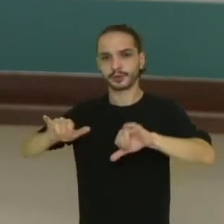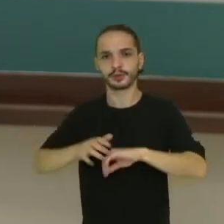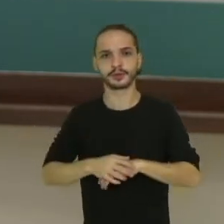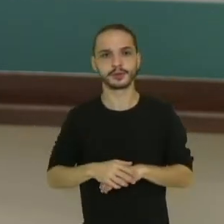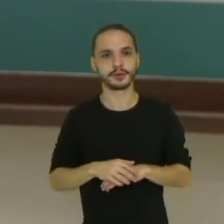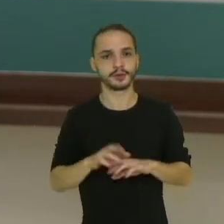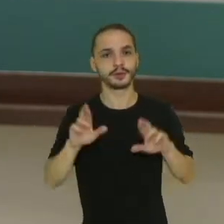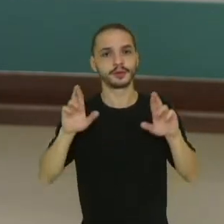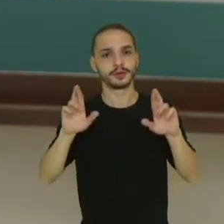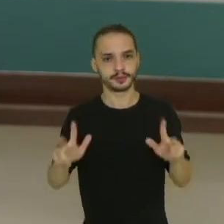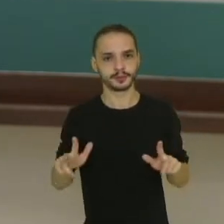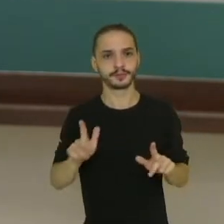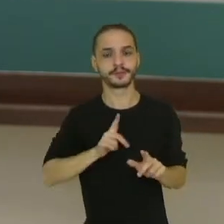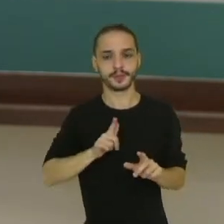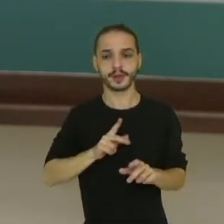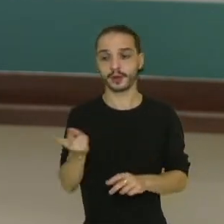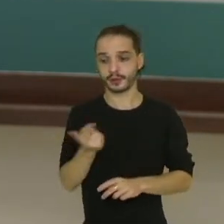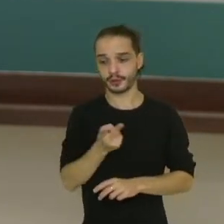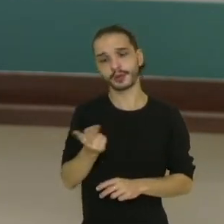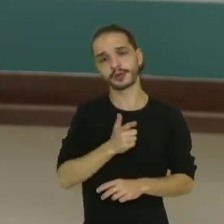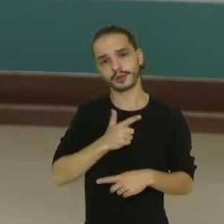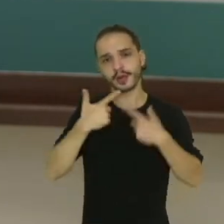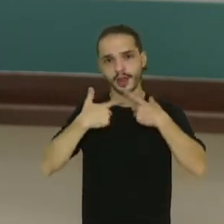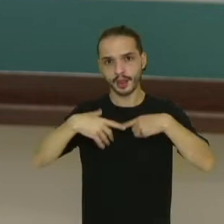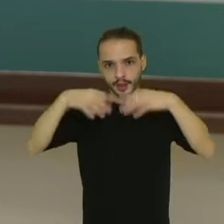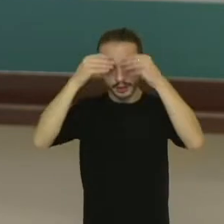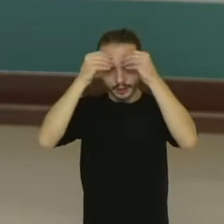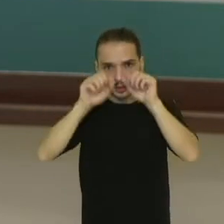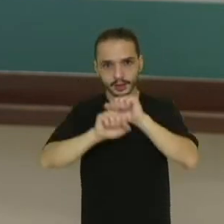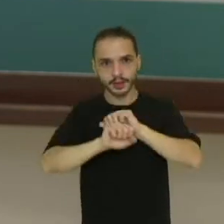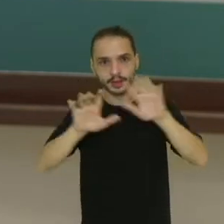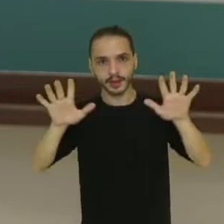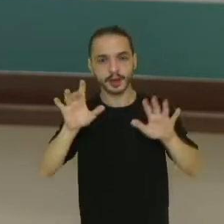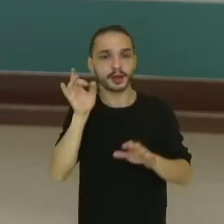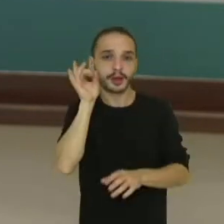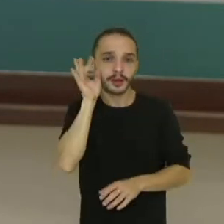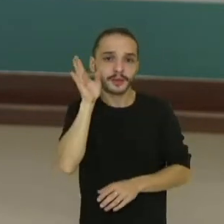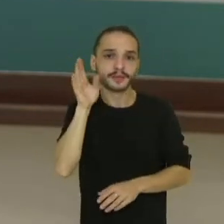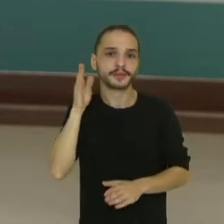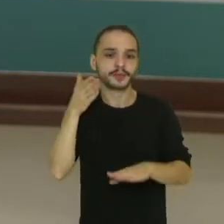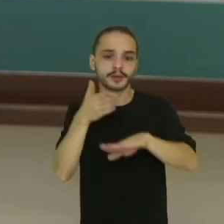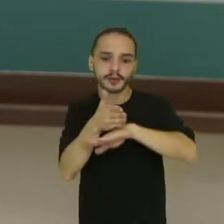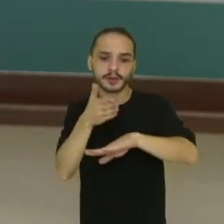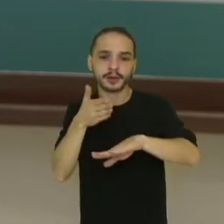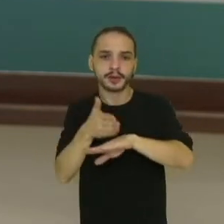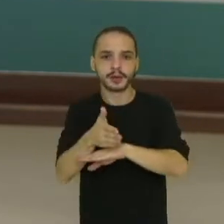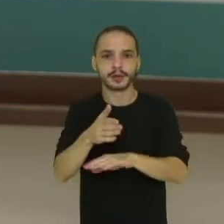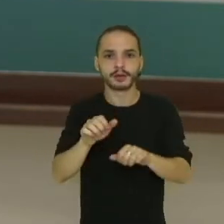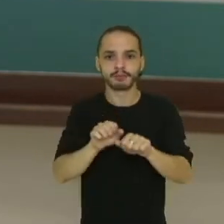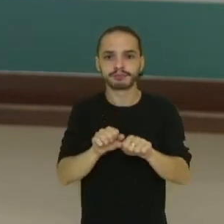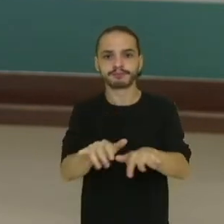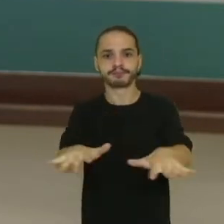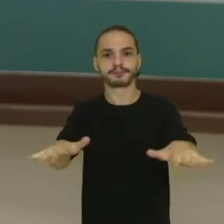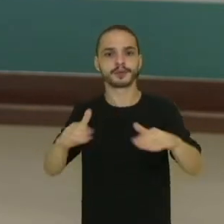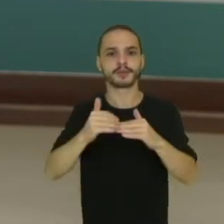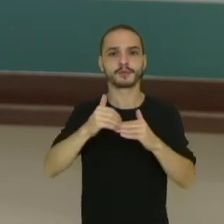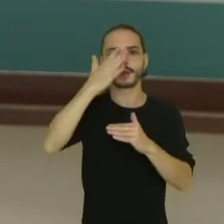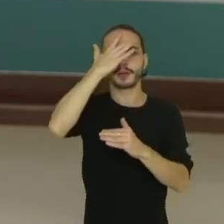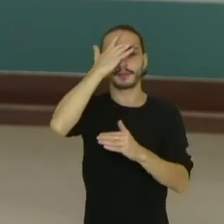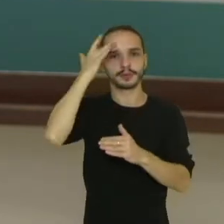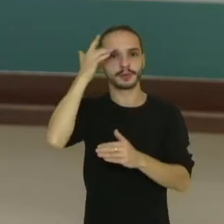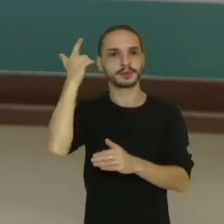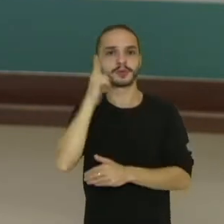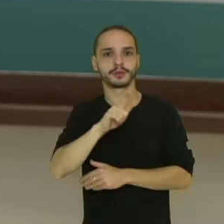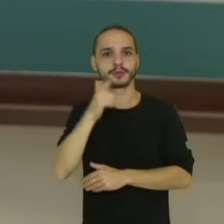ambas a gente vai ter uma linguagem clara, uma linguagem de fácil acesso para atingir a um número maior de leitores, tanto